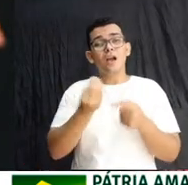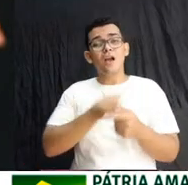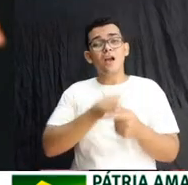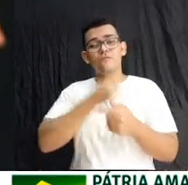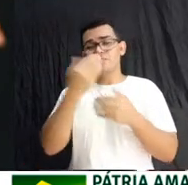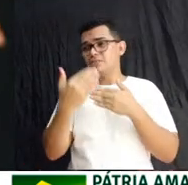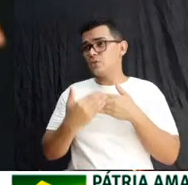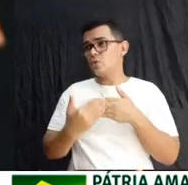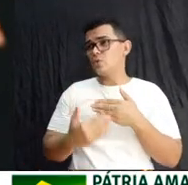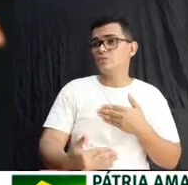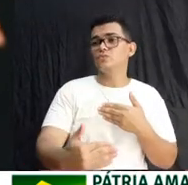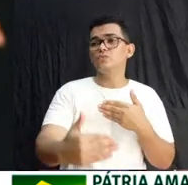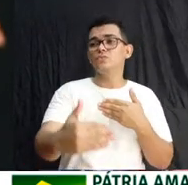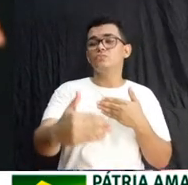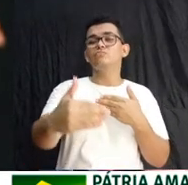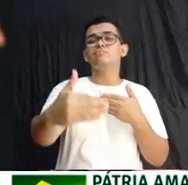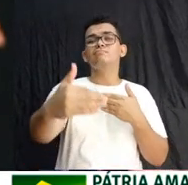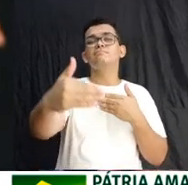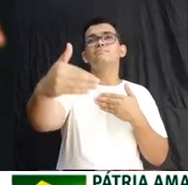continua.